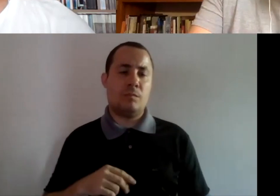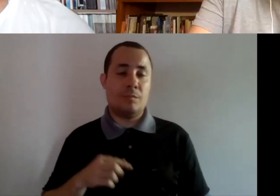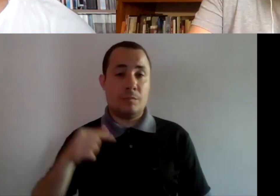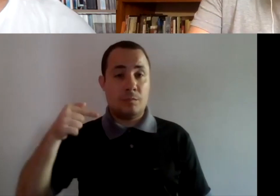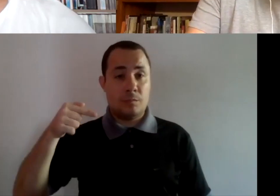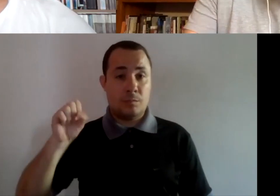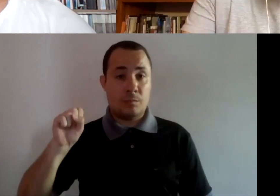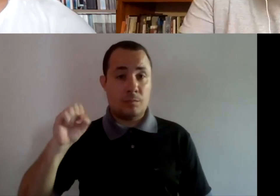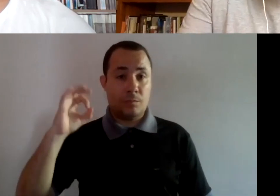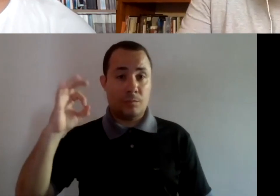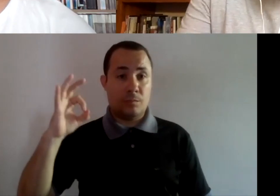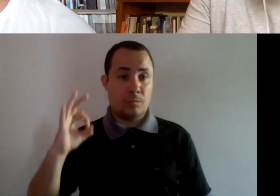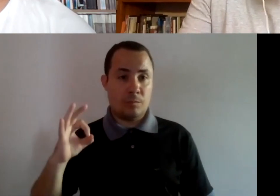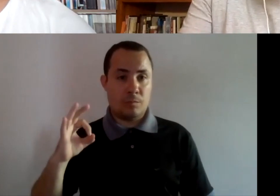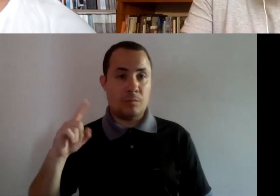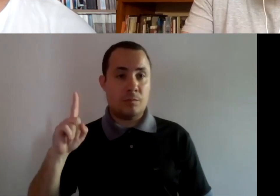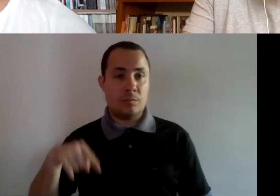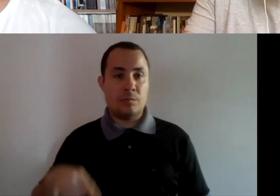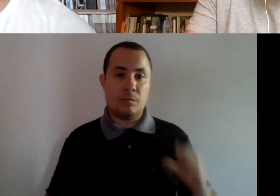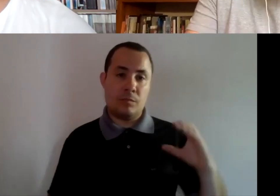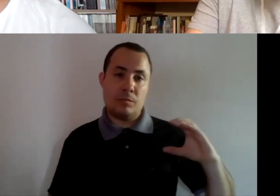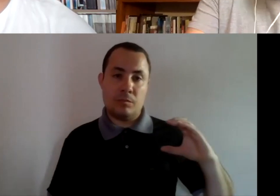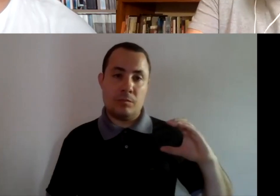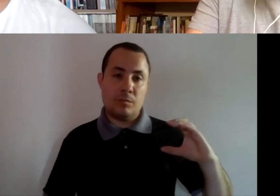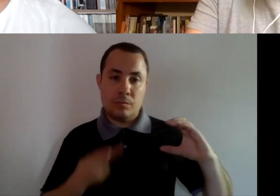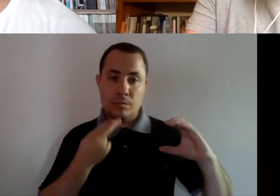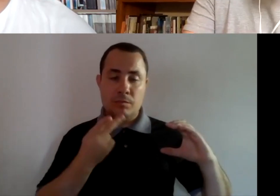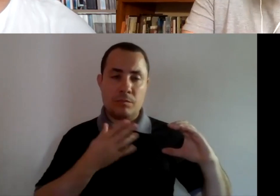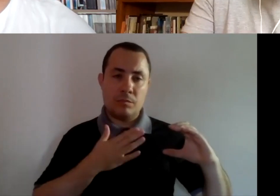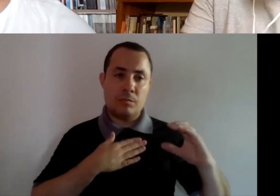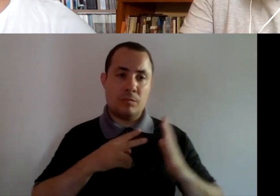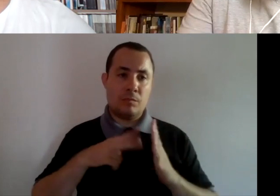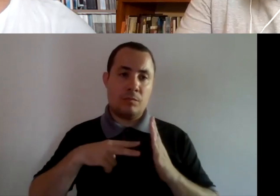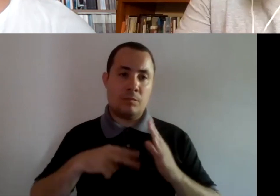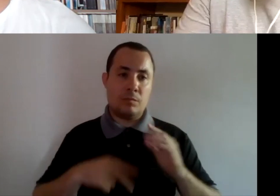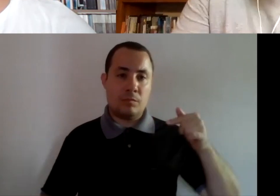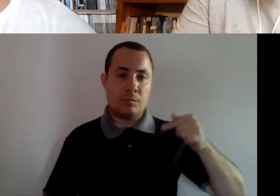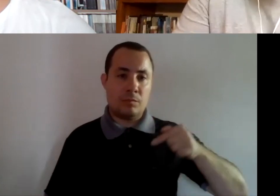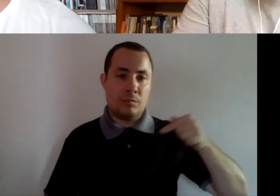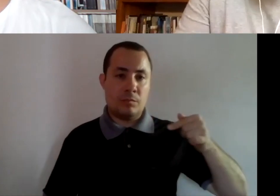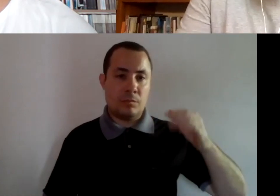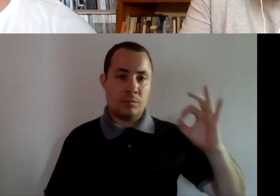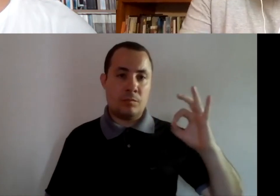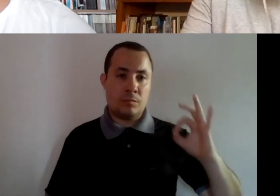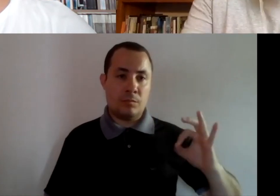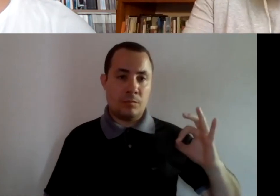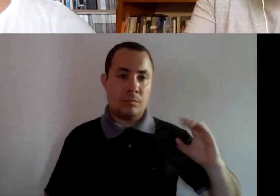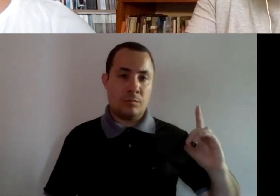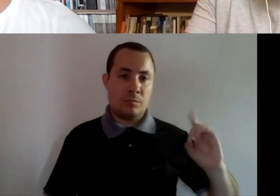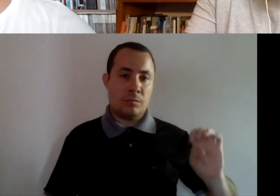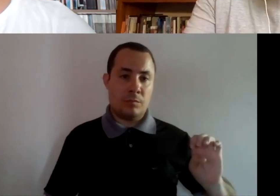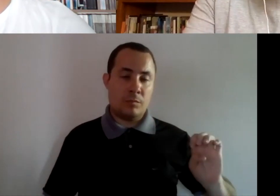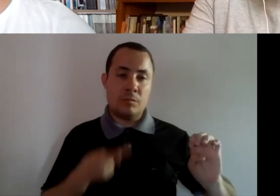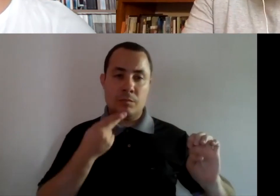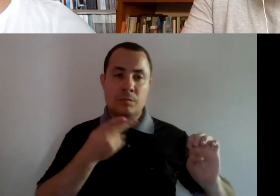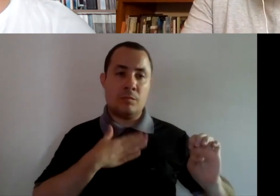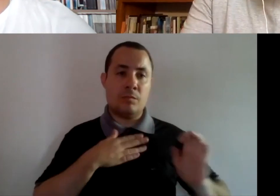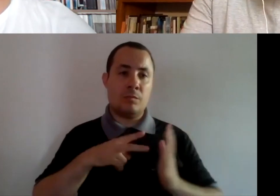78% classe C diz que gosta de ler. E 77% de classe D e E também diz que gosta de